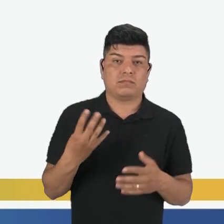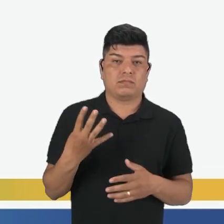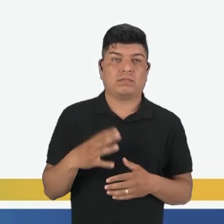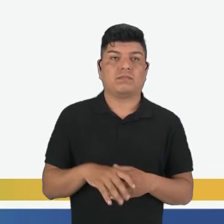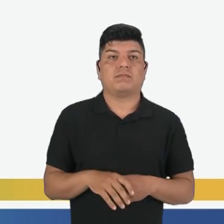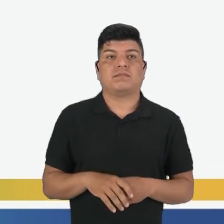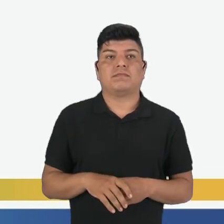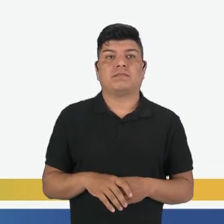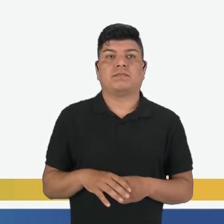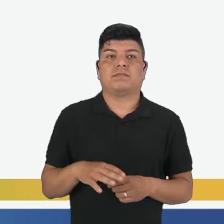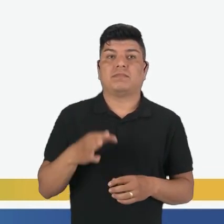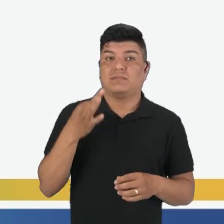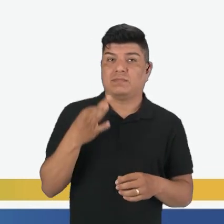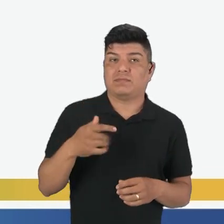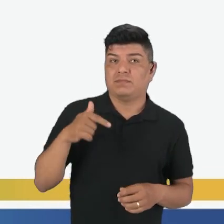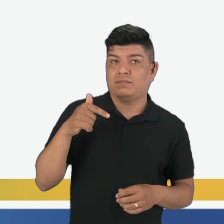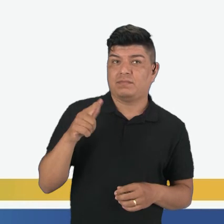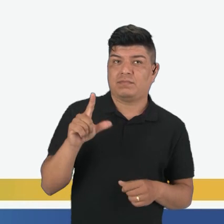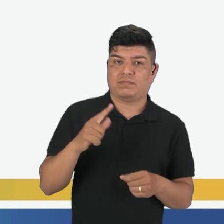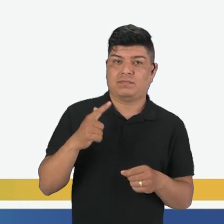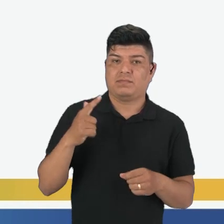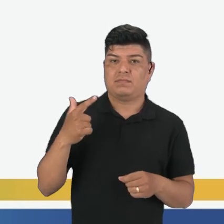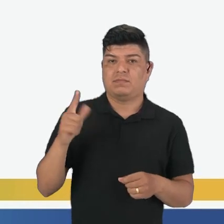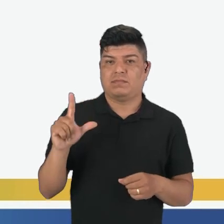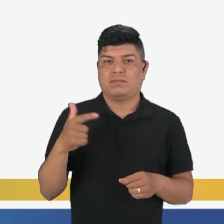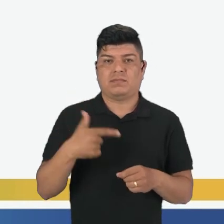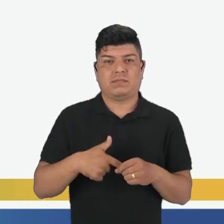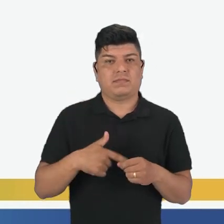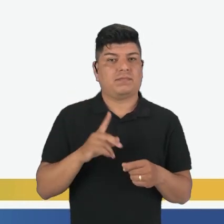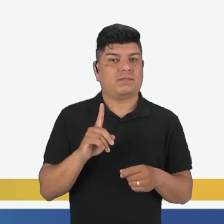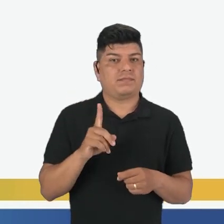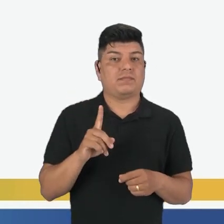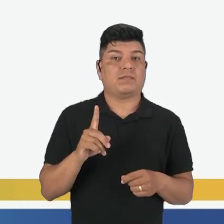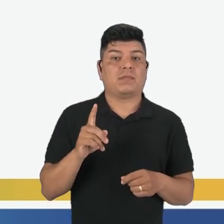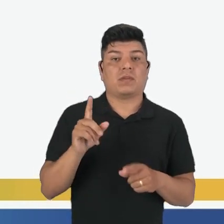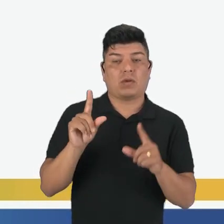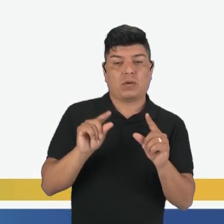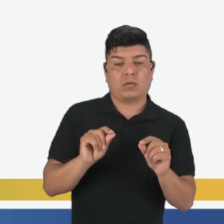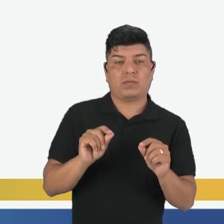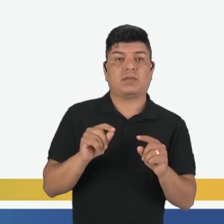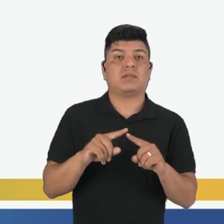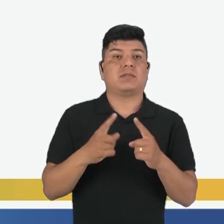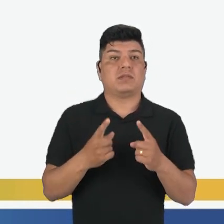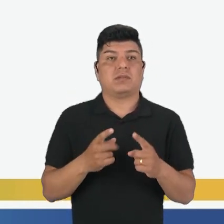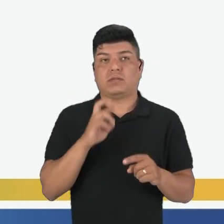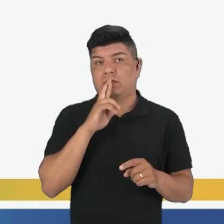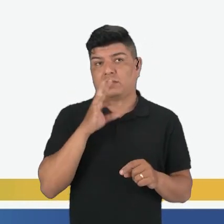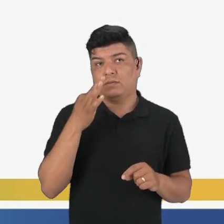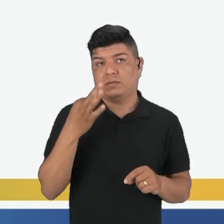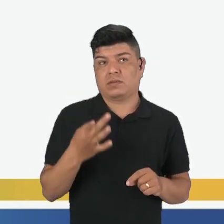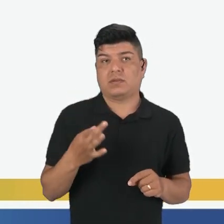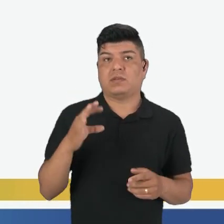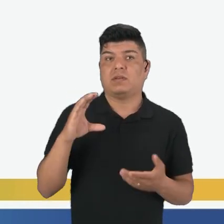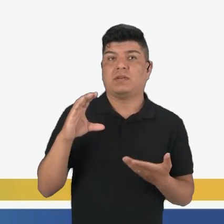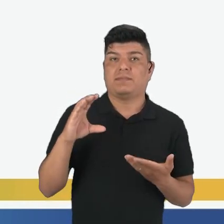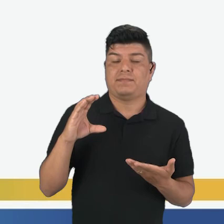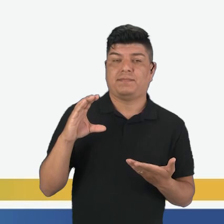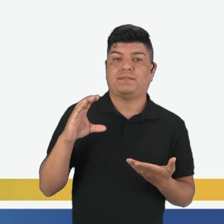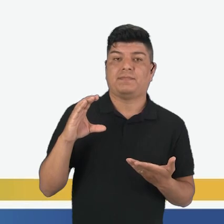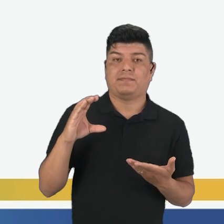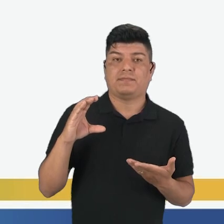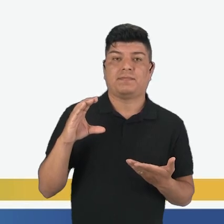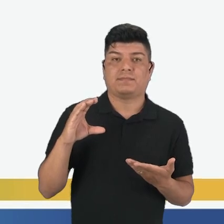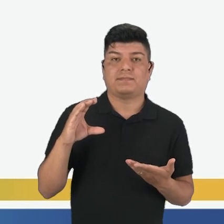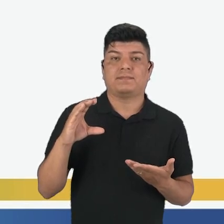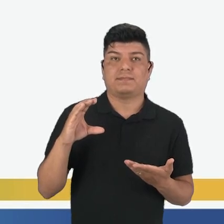né? Exatamente 7 litros de gasolina, vimos que não, é um pouquinho a menos. Então, a nossa alternativa aí é a